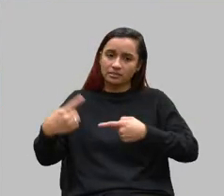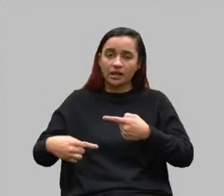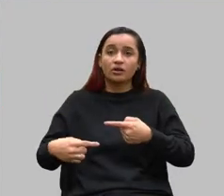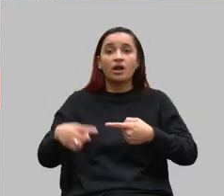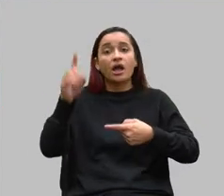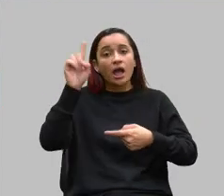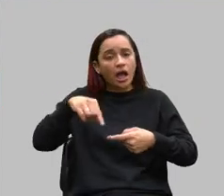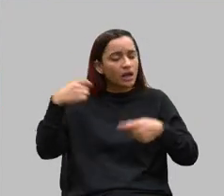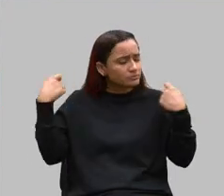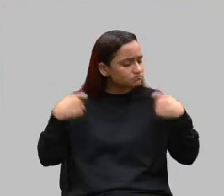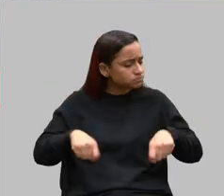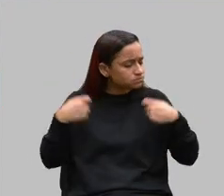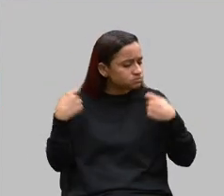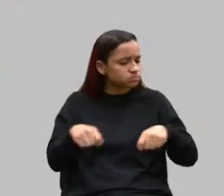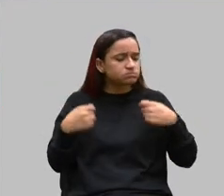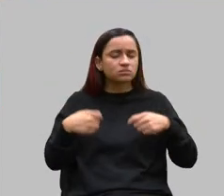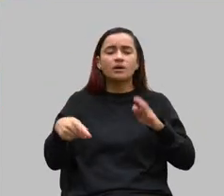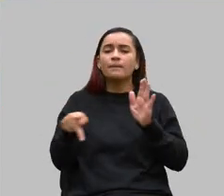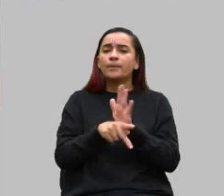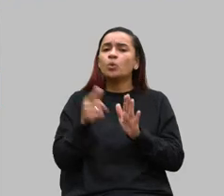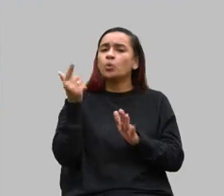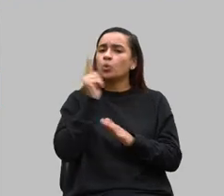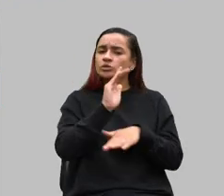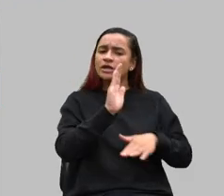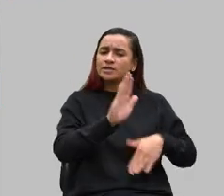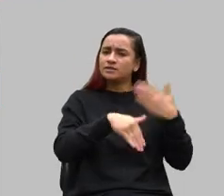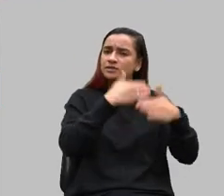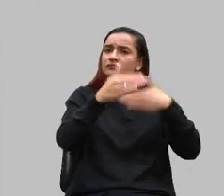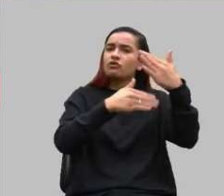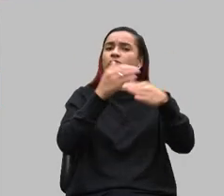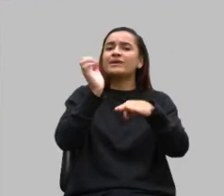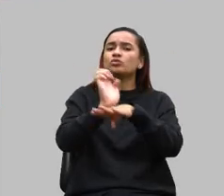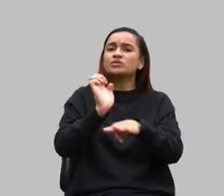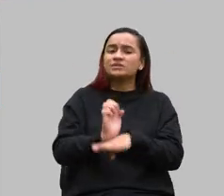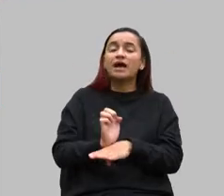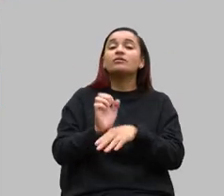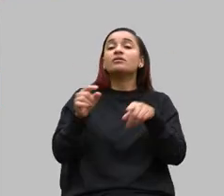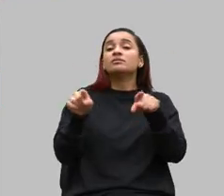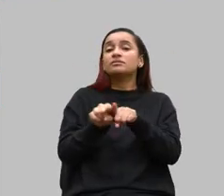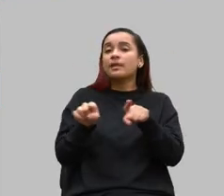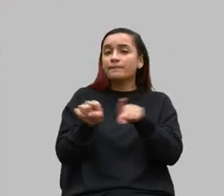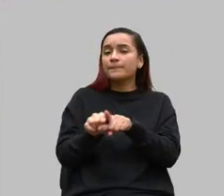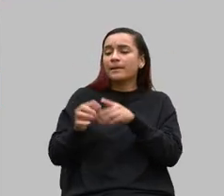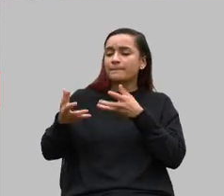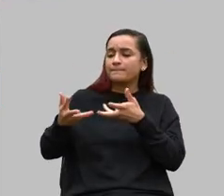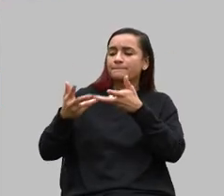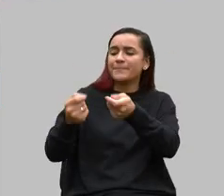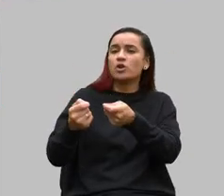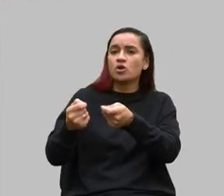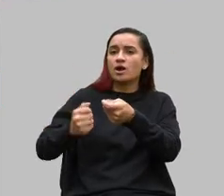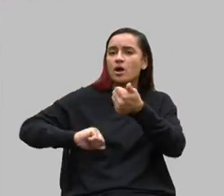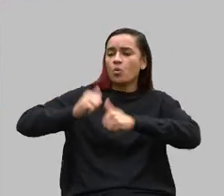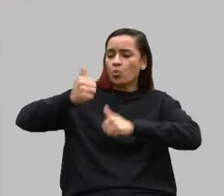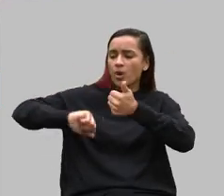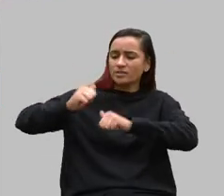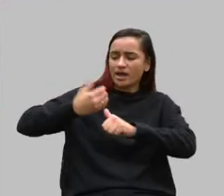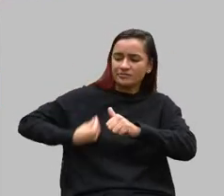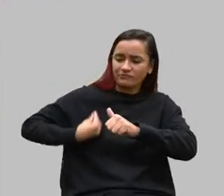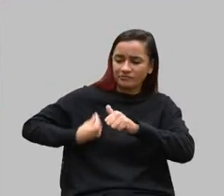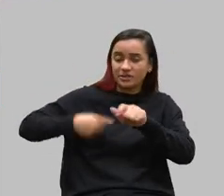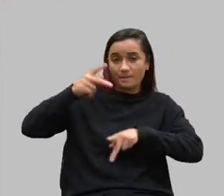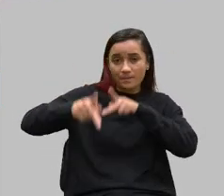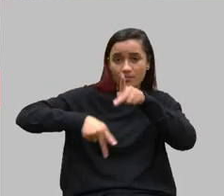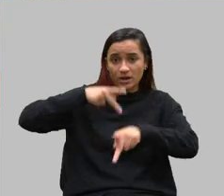essencial para para impulsionar o desenvolvimento do estado e consequentemente melhorar a qualidade de vida da população